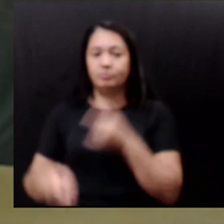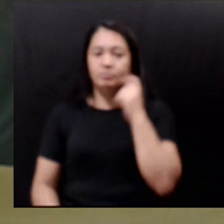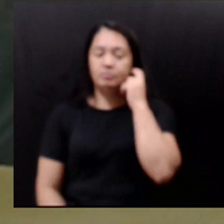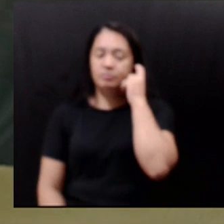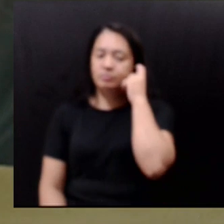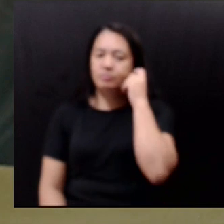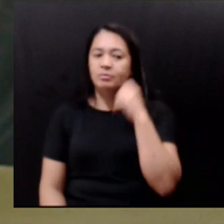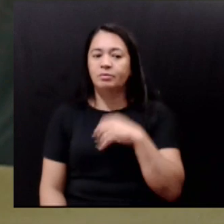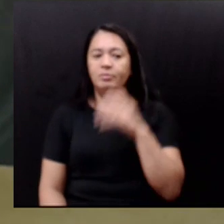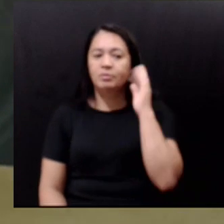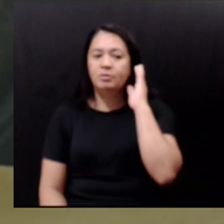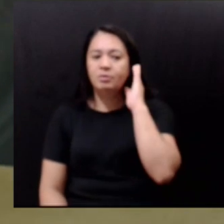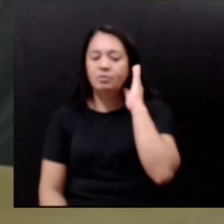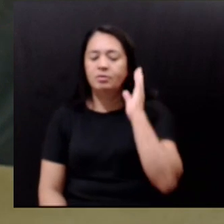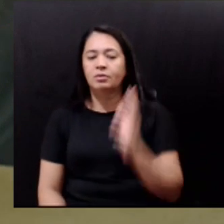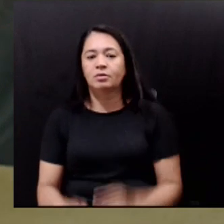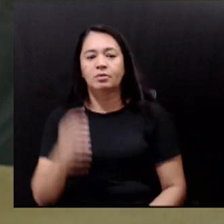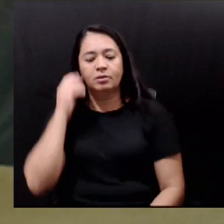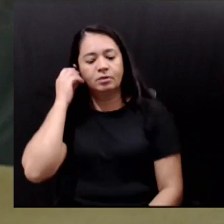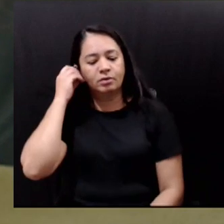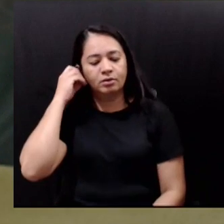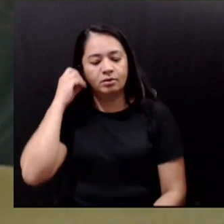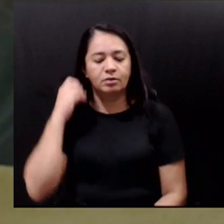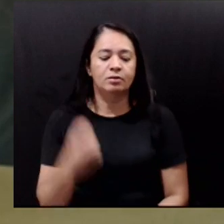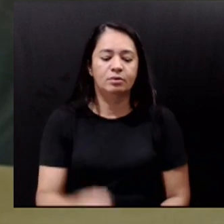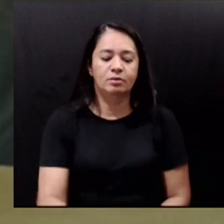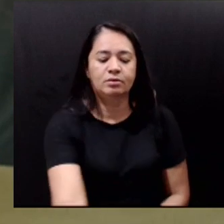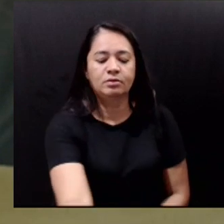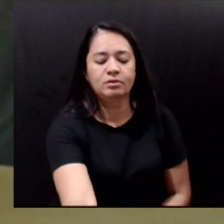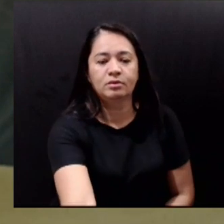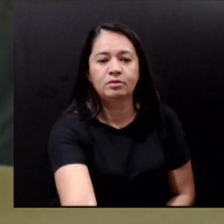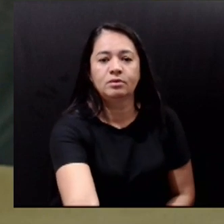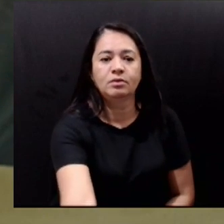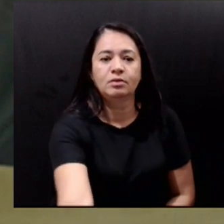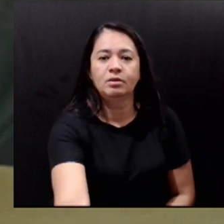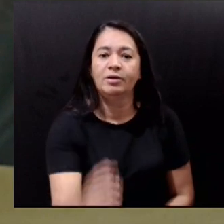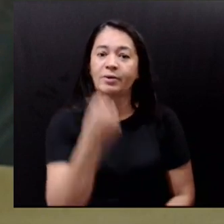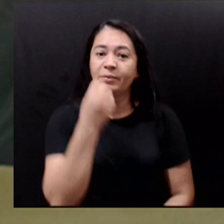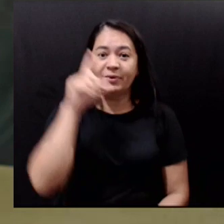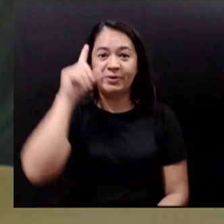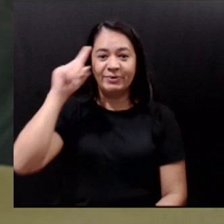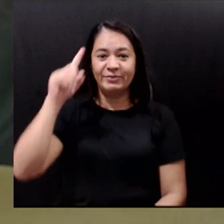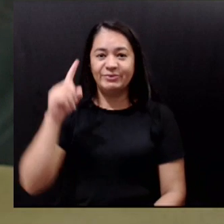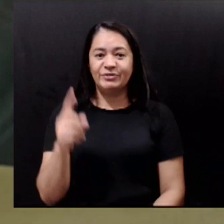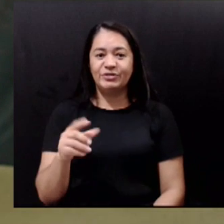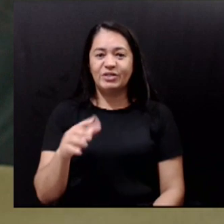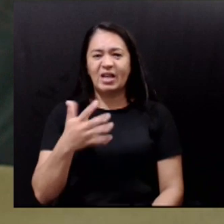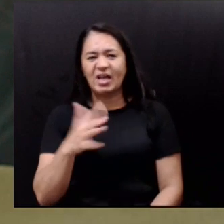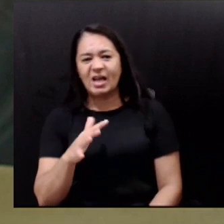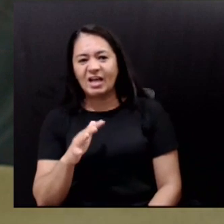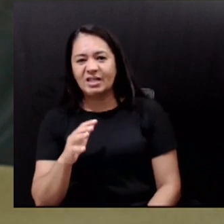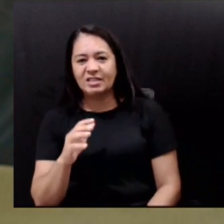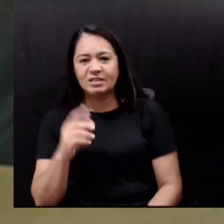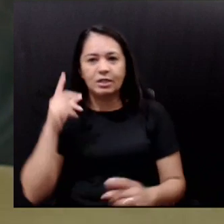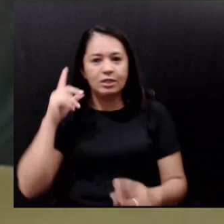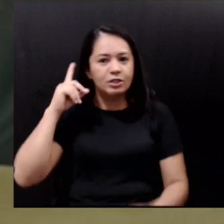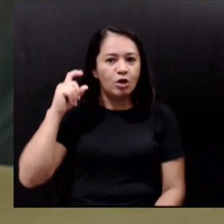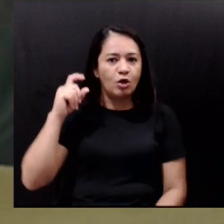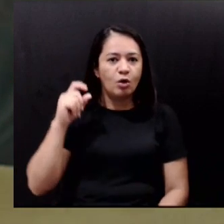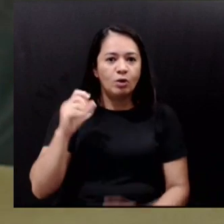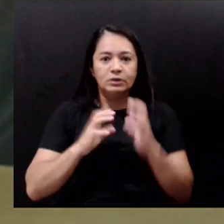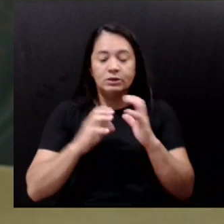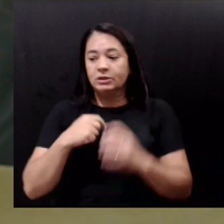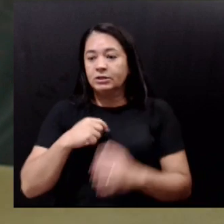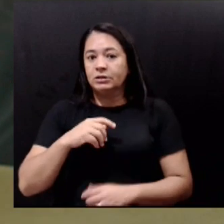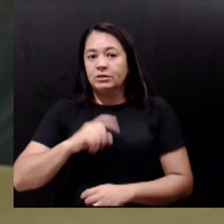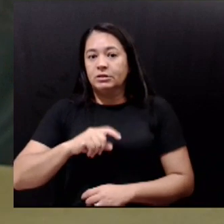gente. O Felipe do Nova Europa, bom dia, Felipe. Às vezes escuto brigas ou alguém passando mal e fico em dúvida se deve